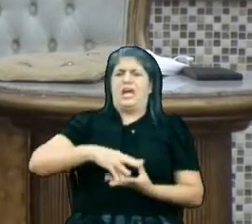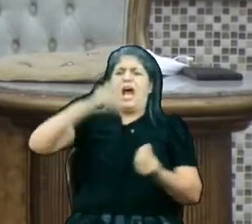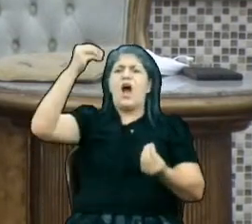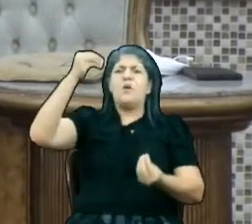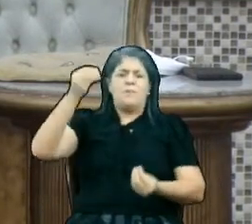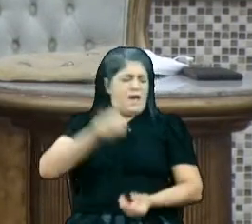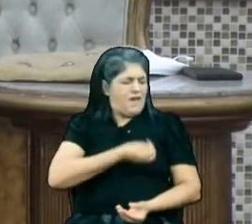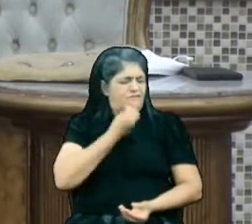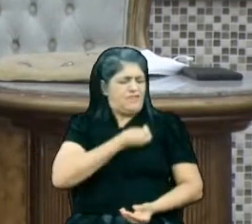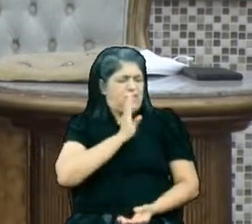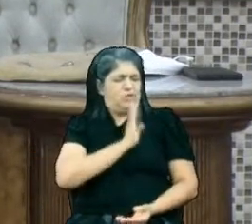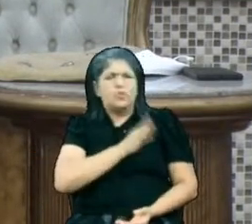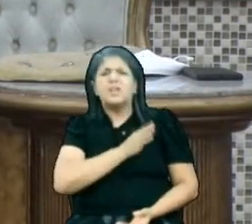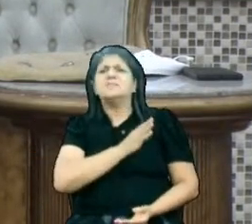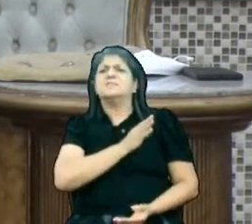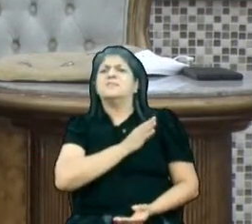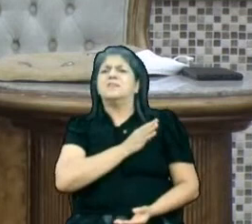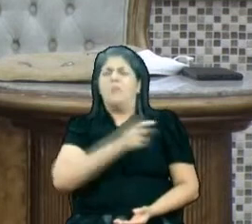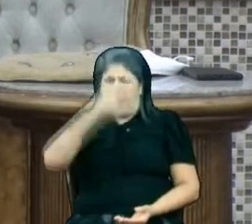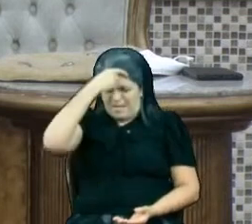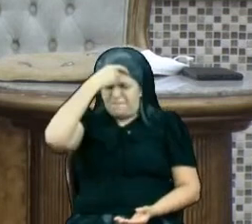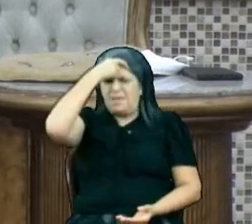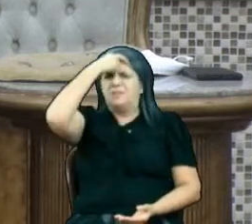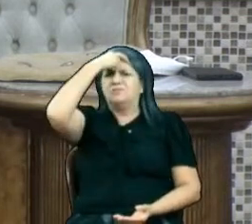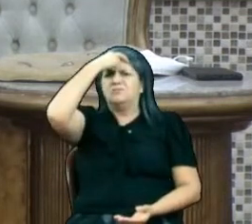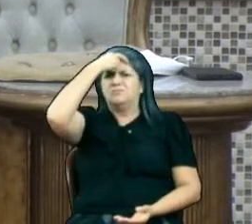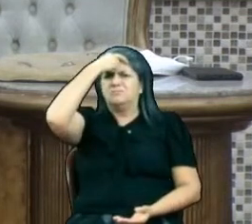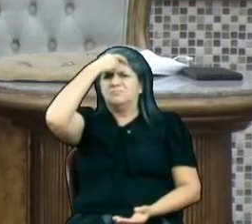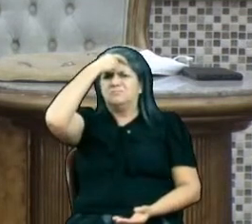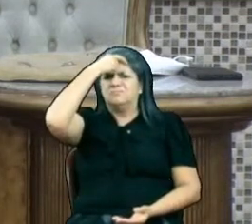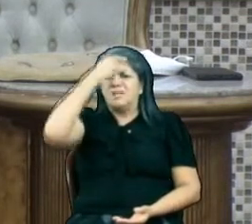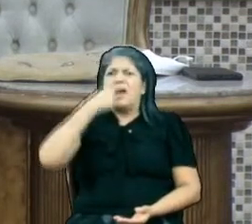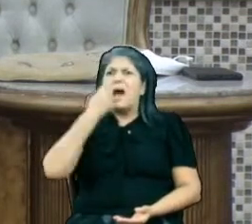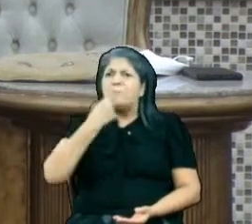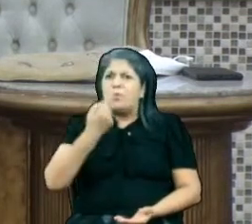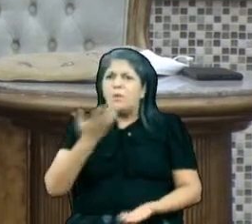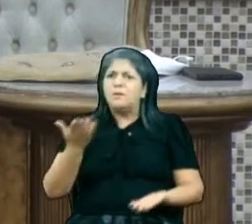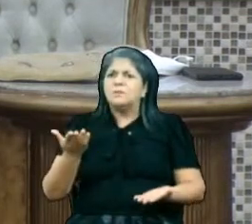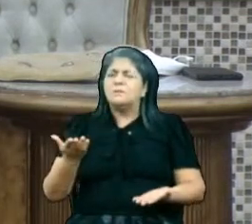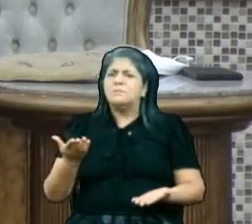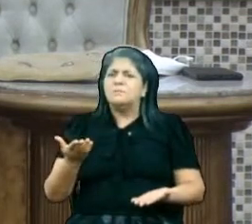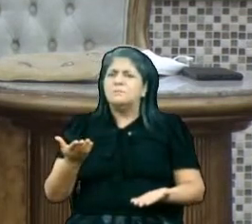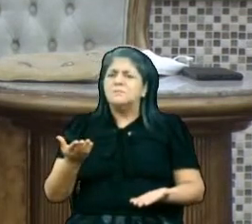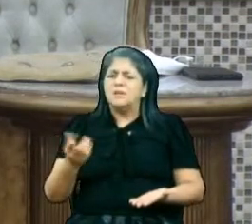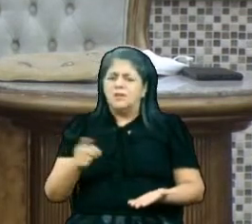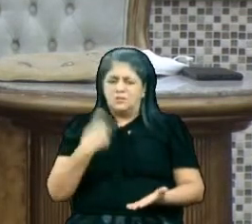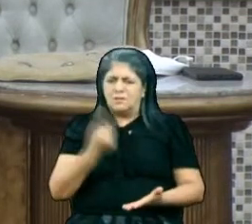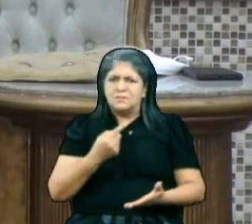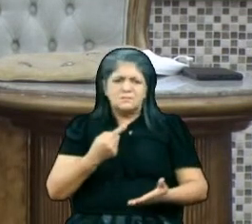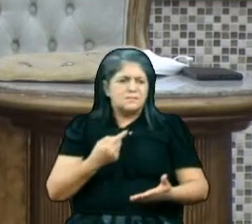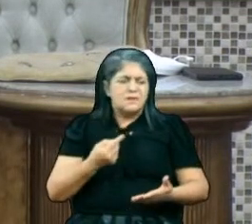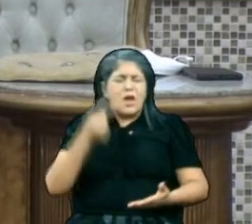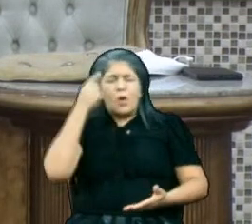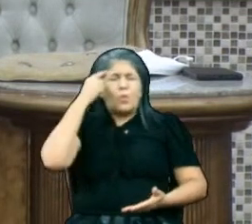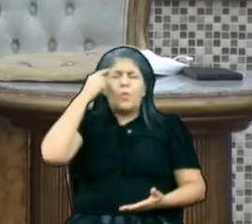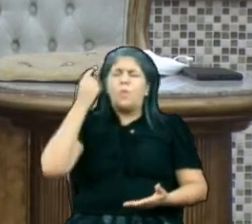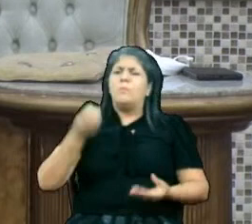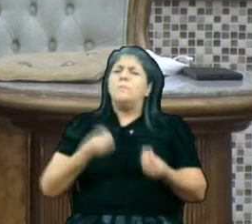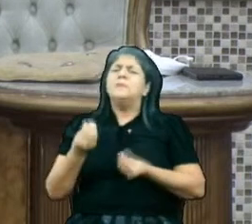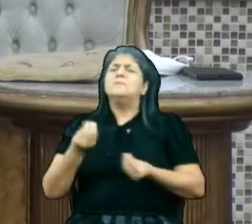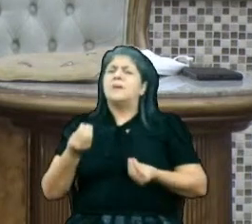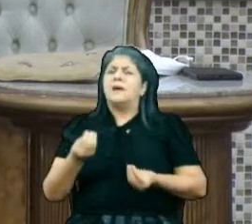no nosso coração na nossa mente um na nossa boca nos no nosso agir limpeza